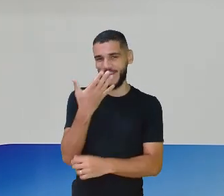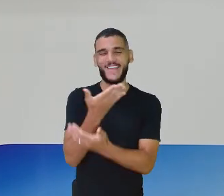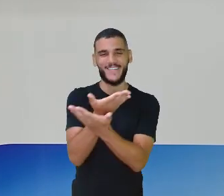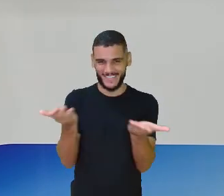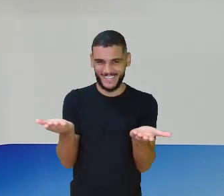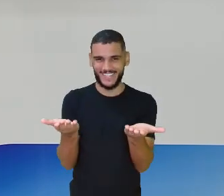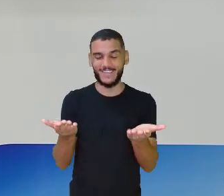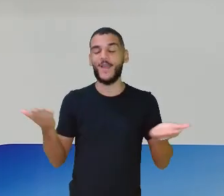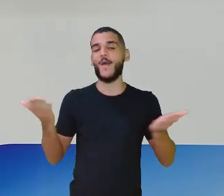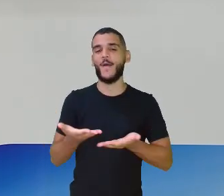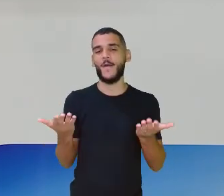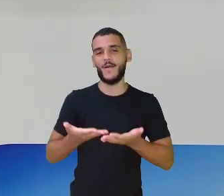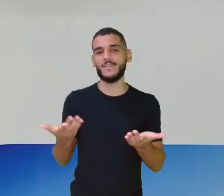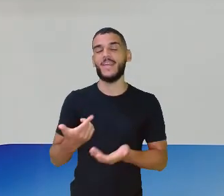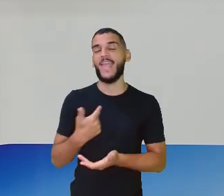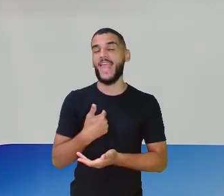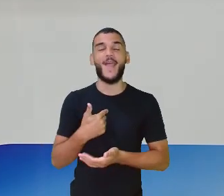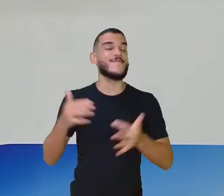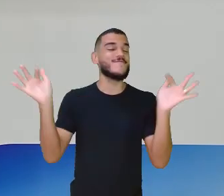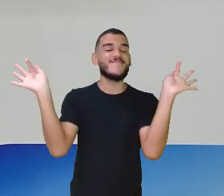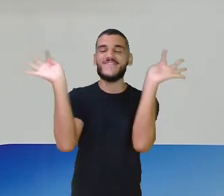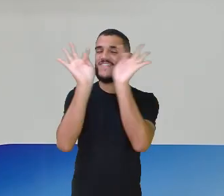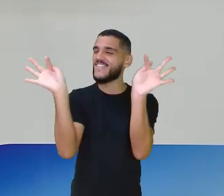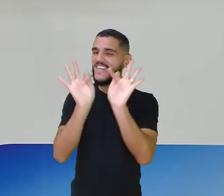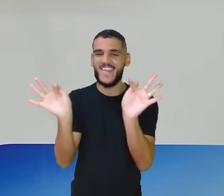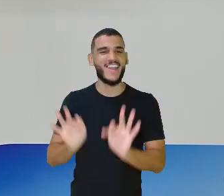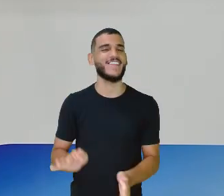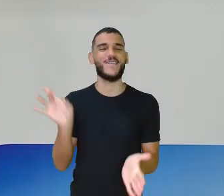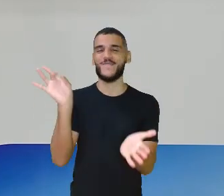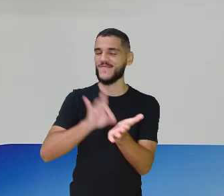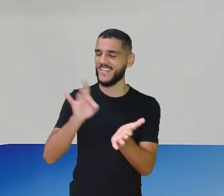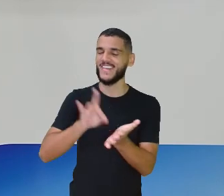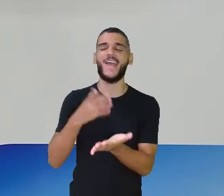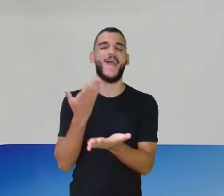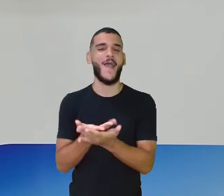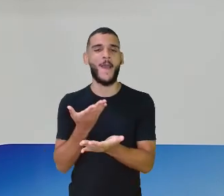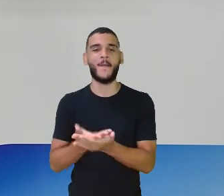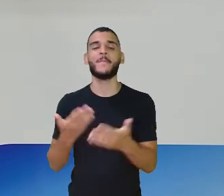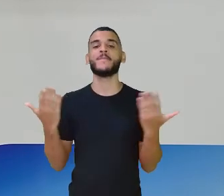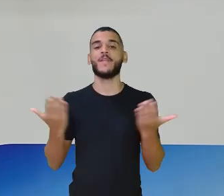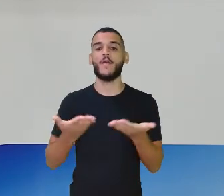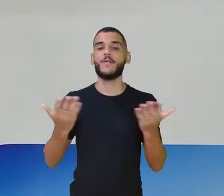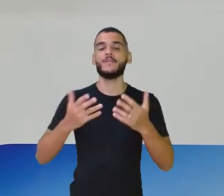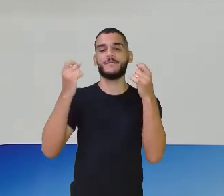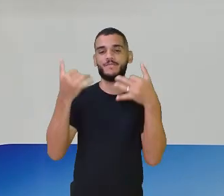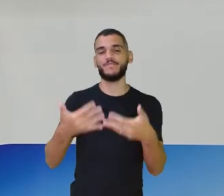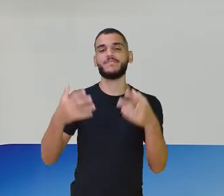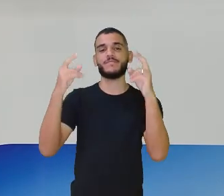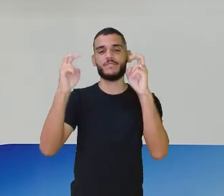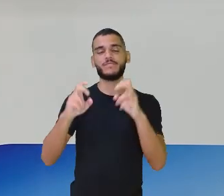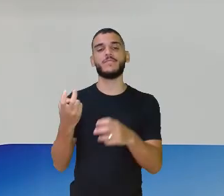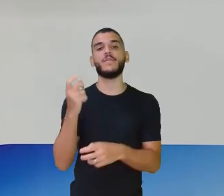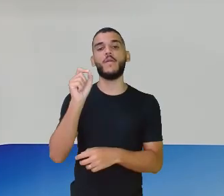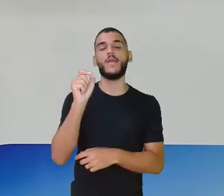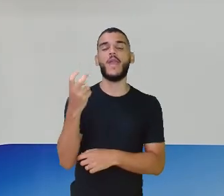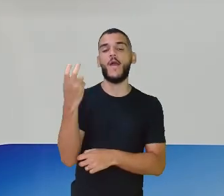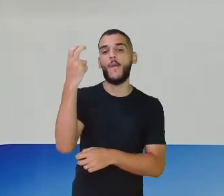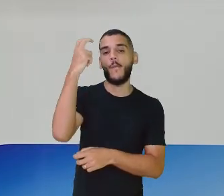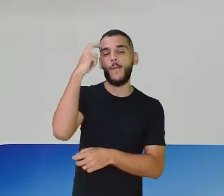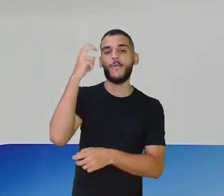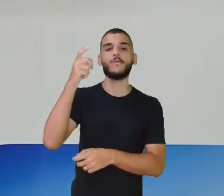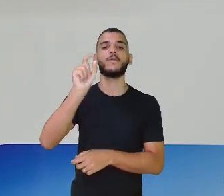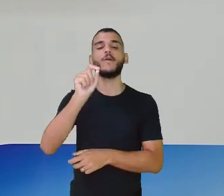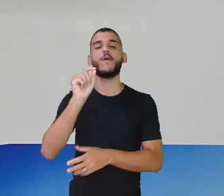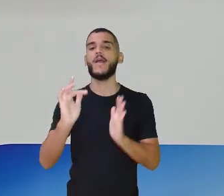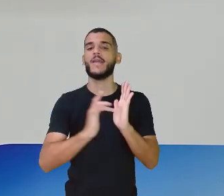bem com vocês? Hoje eu estou super feliz com essa aula de hoje, porque hoje a gente vai falar um pouquinho sobre cultura digital na nossa aula